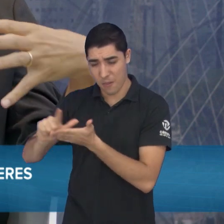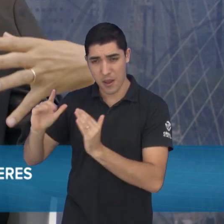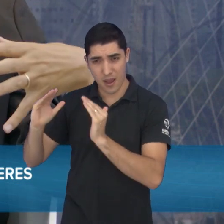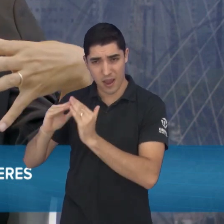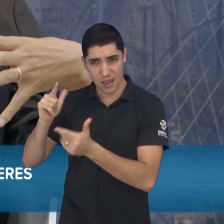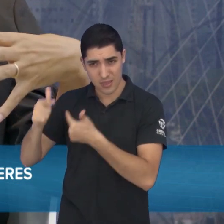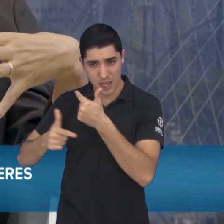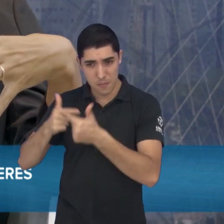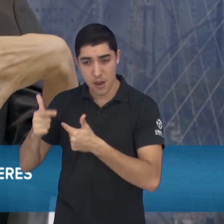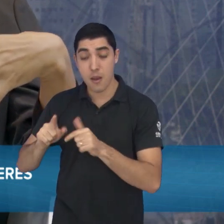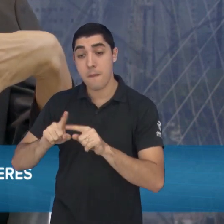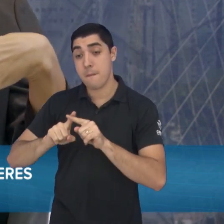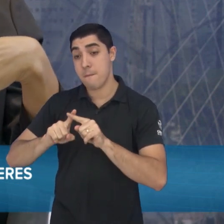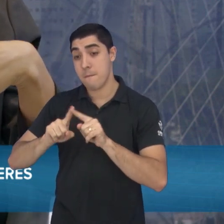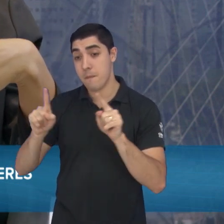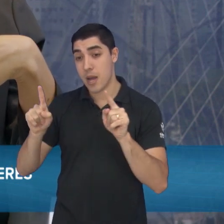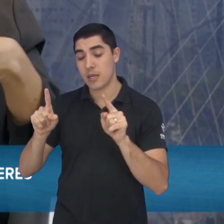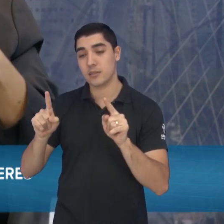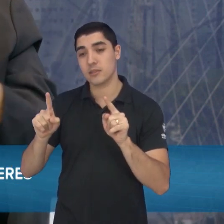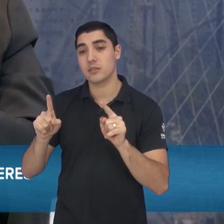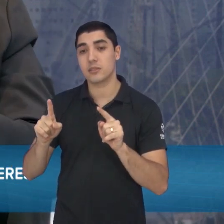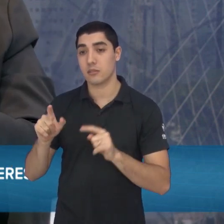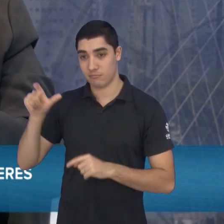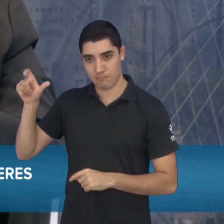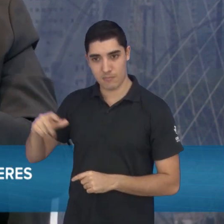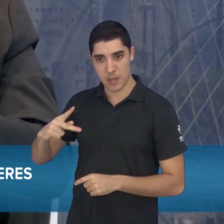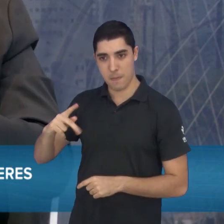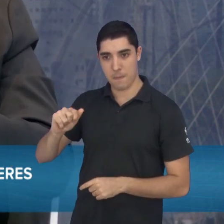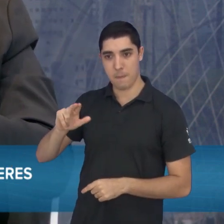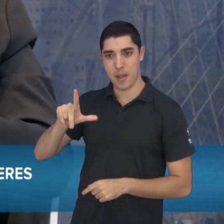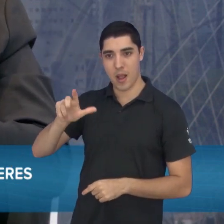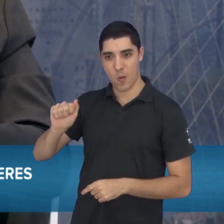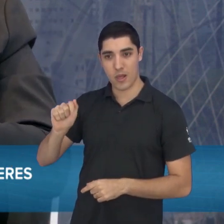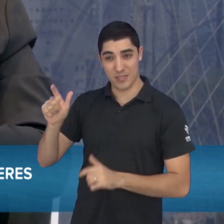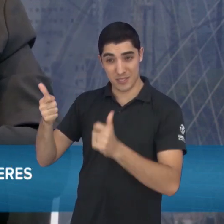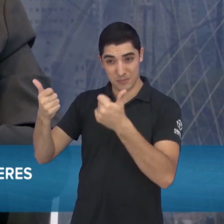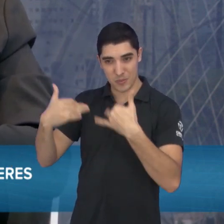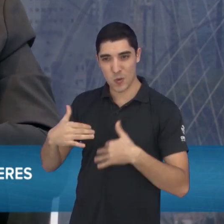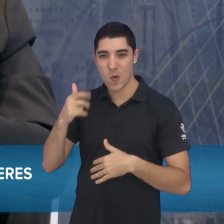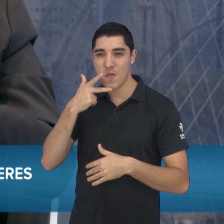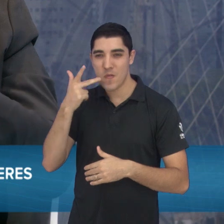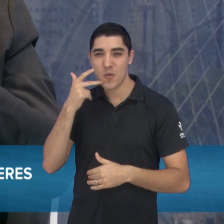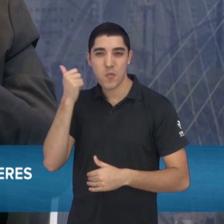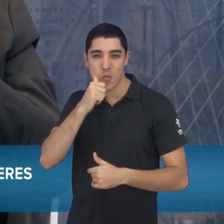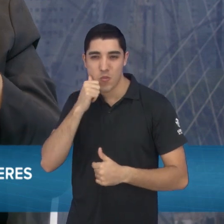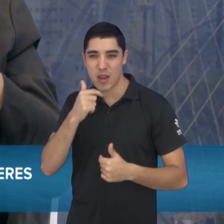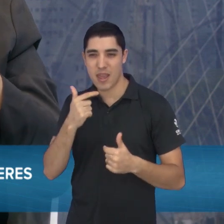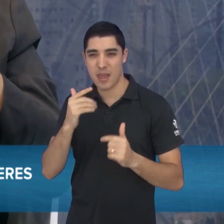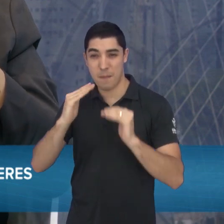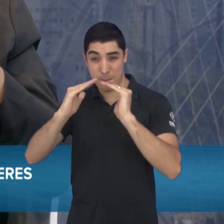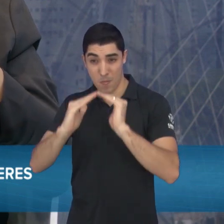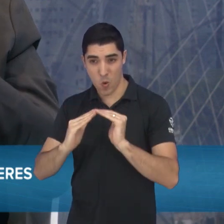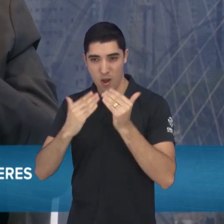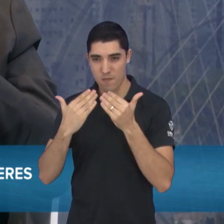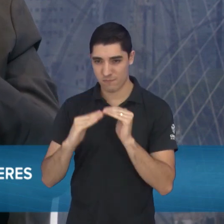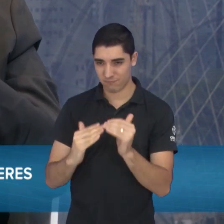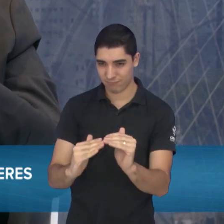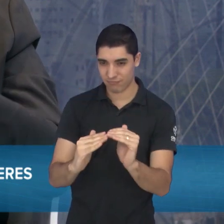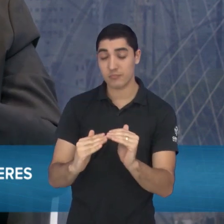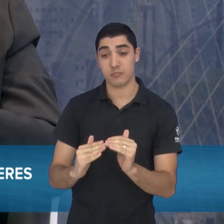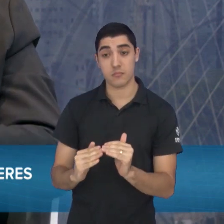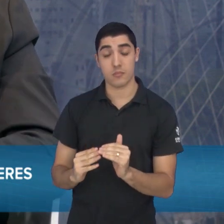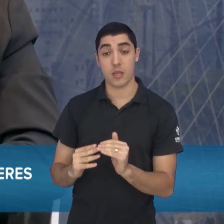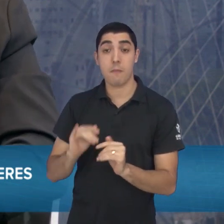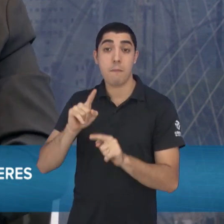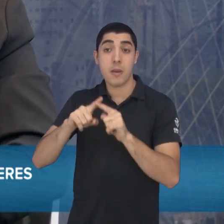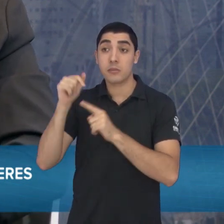numa população geral, a Paula trouxe até um dado interessante sobre as mulheres na favela, por exemplo, as mulheres de baixa renda